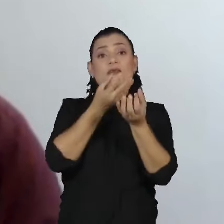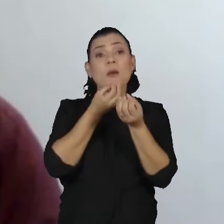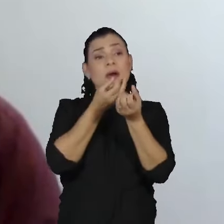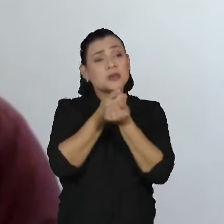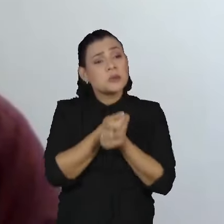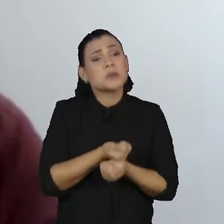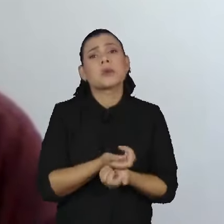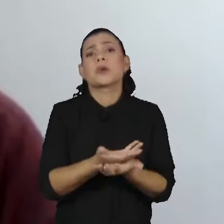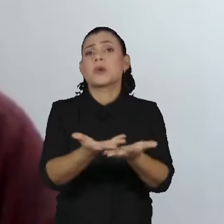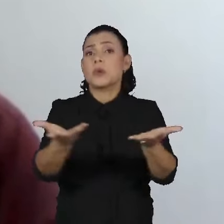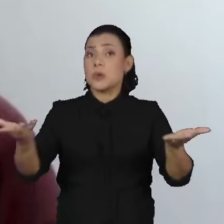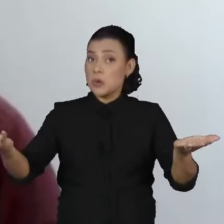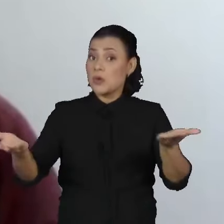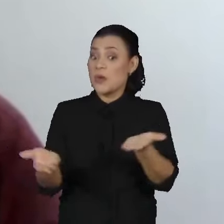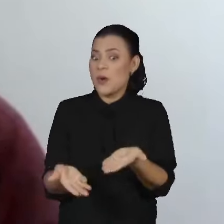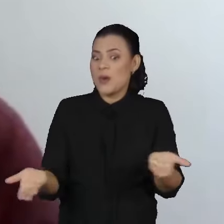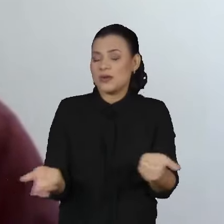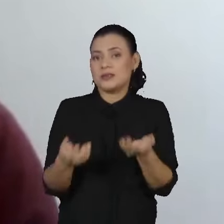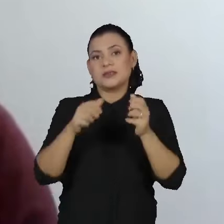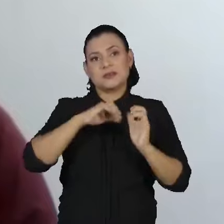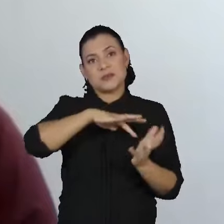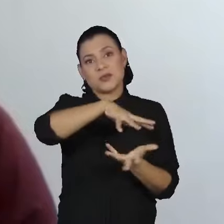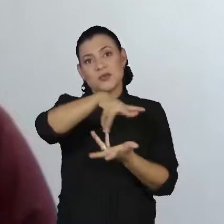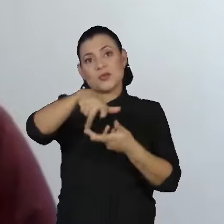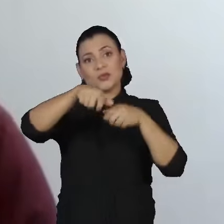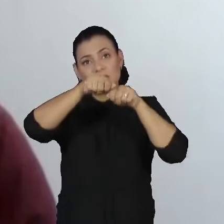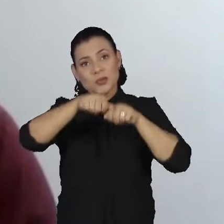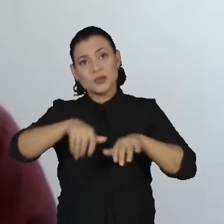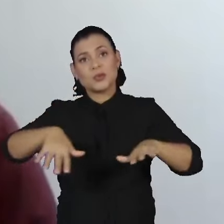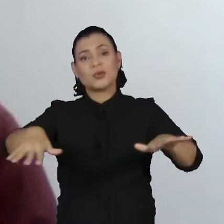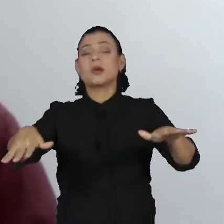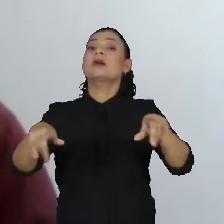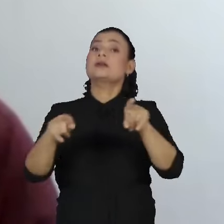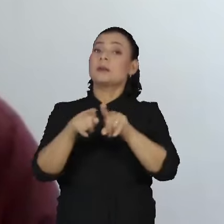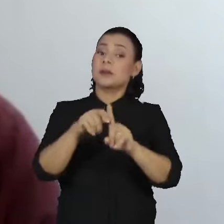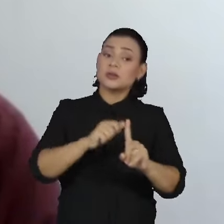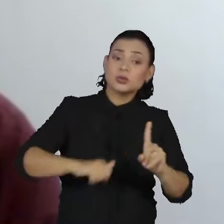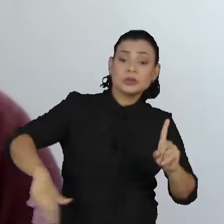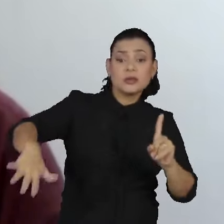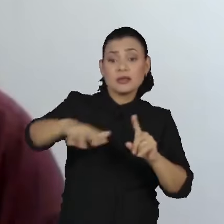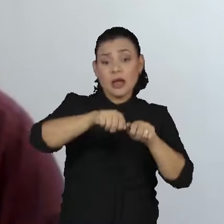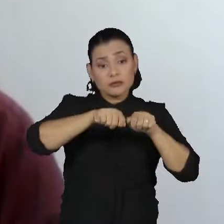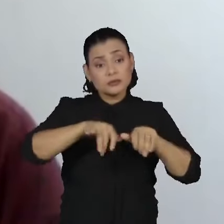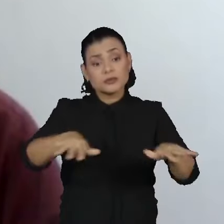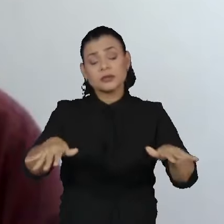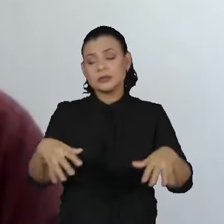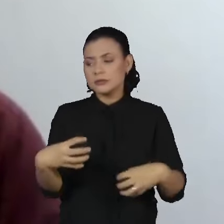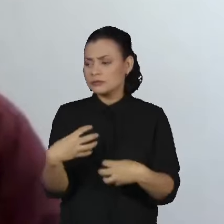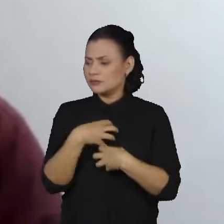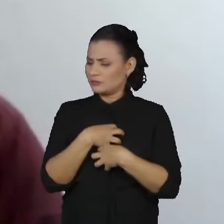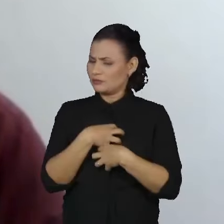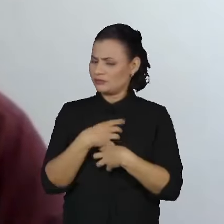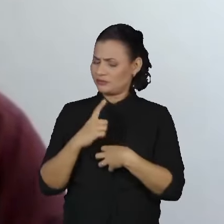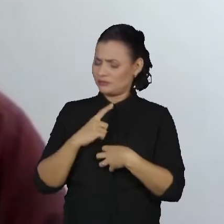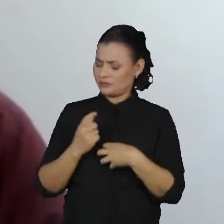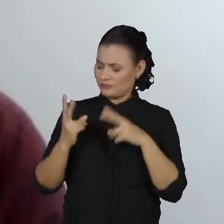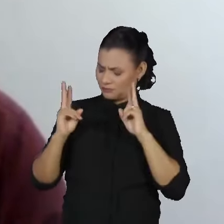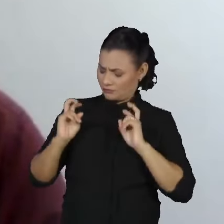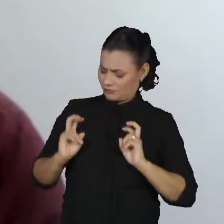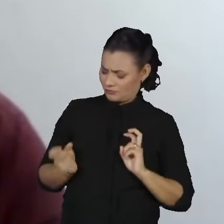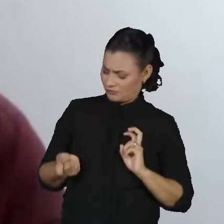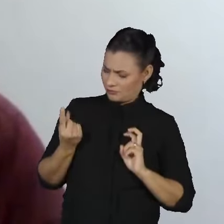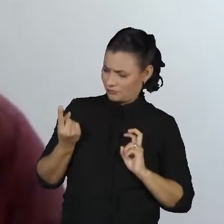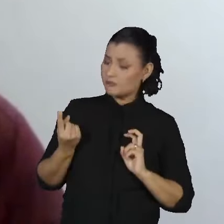disseminada uma proporção maior em todas as mídias, na sociedade como um todo, a pessoa que sentir que tem alguma questão,